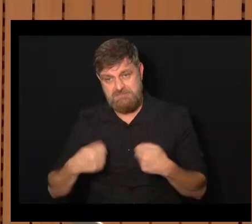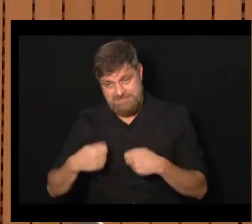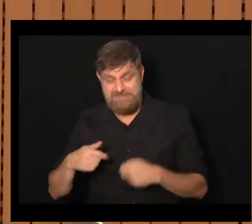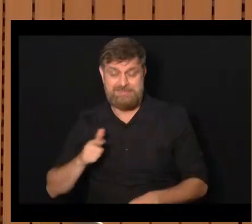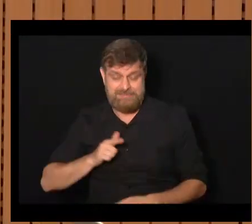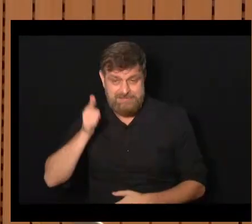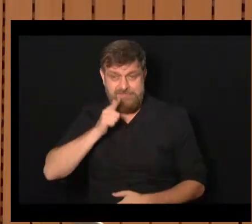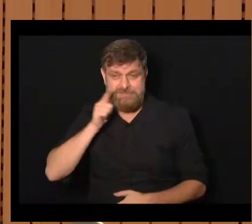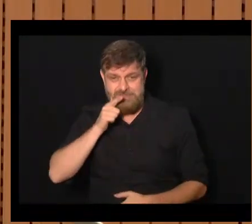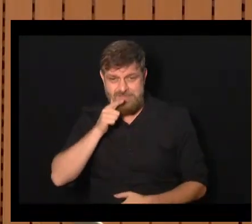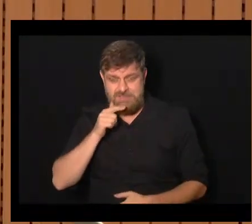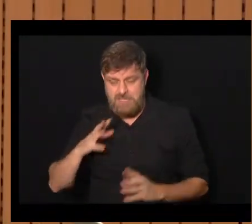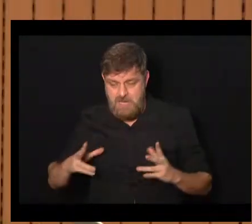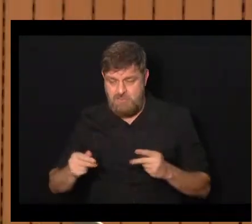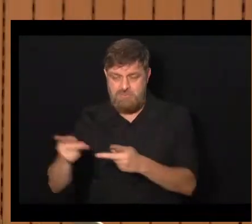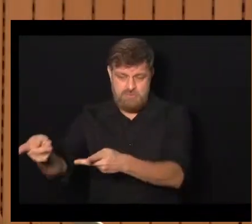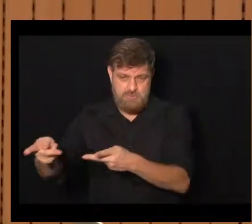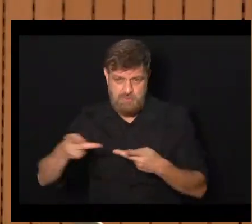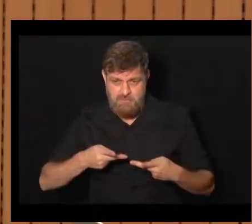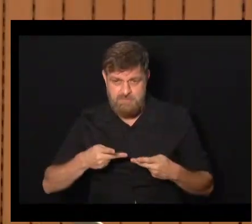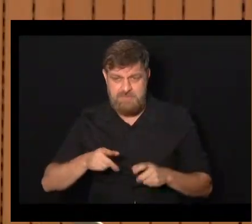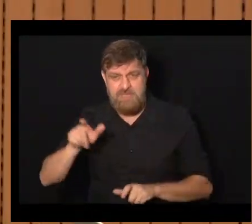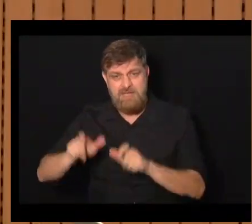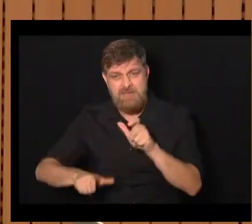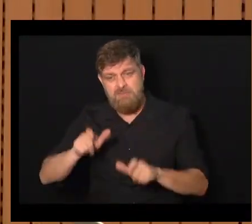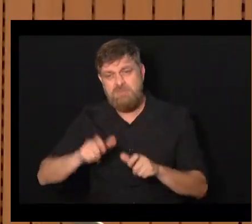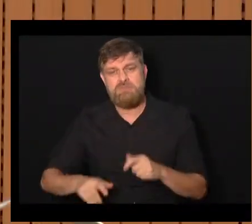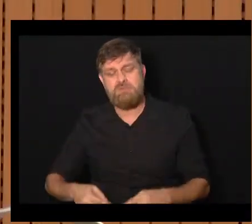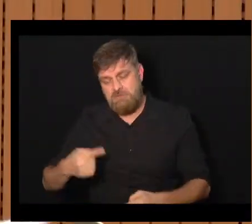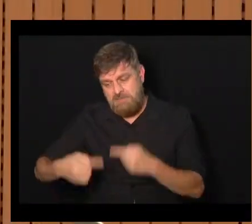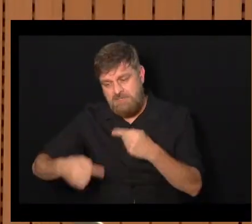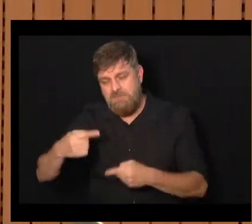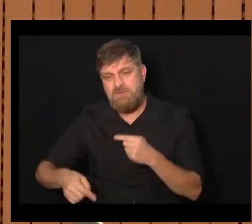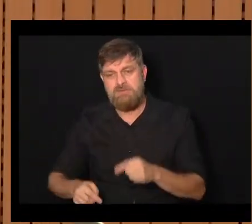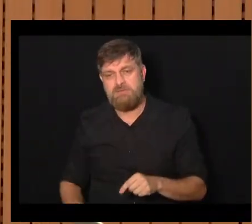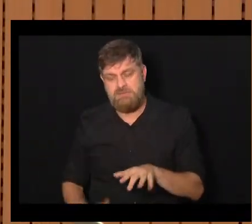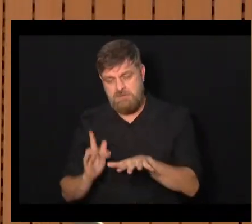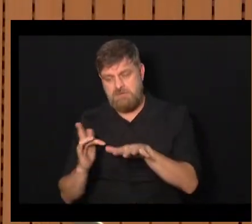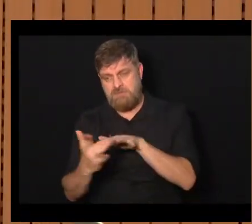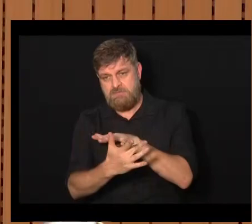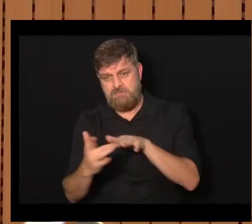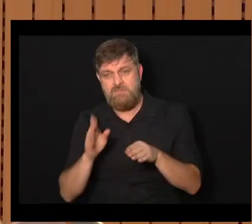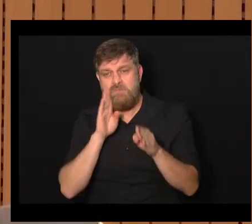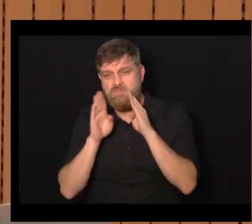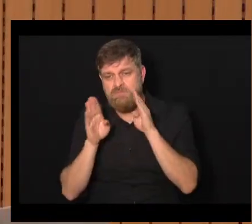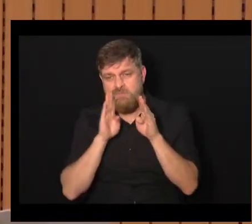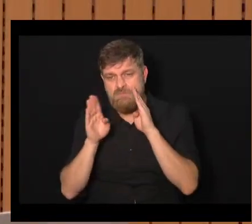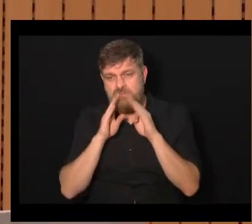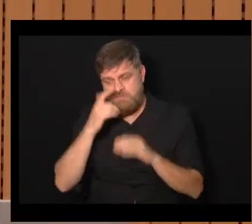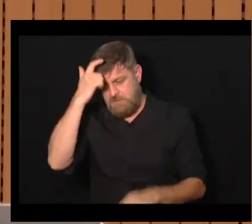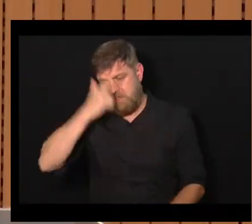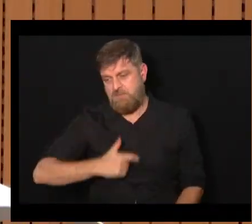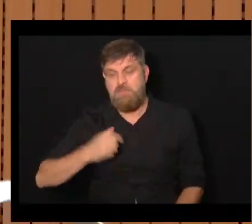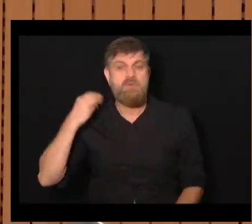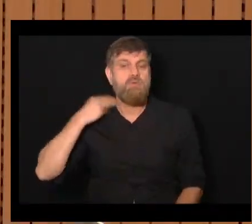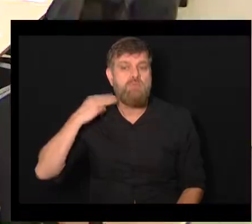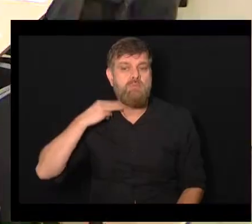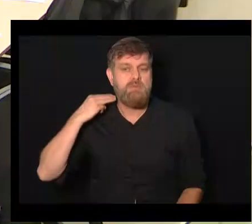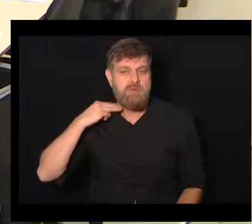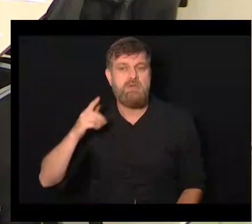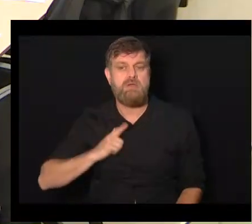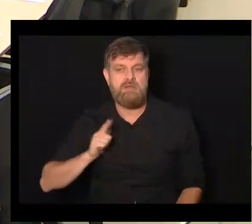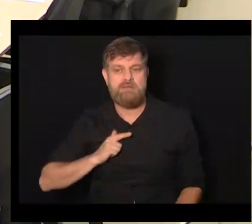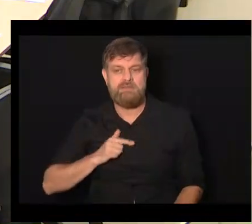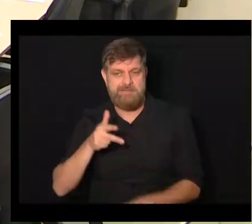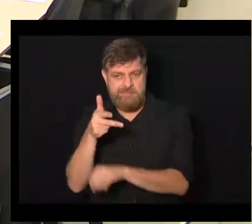eu convido a todo mundo que queira ver o rico debate, que acesse nas nossas páginas, nas nossas redes sociais. Muito obrigada. Obrigado,